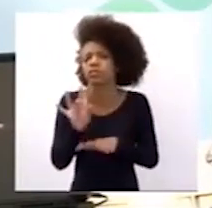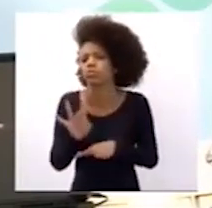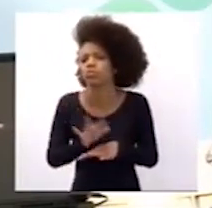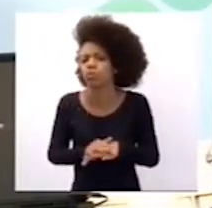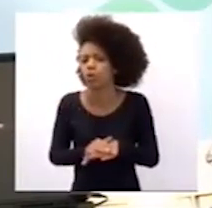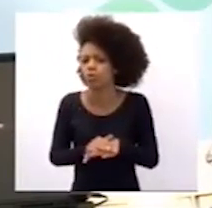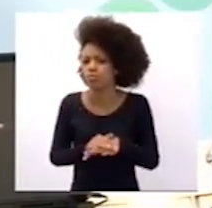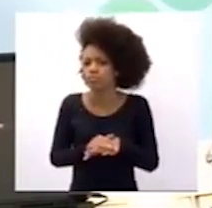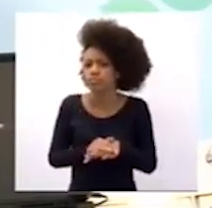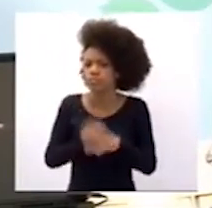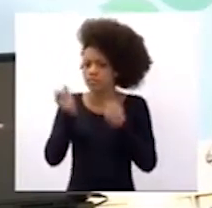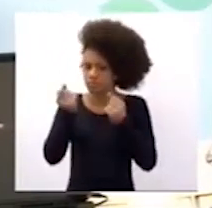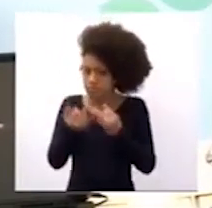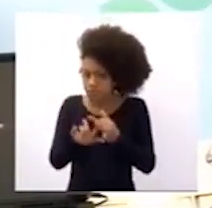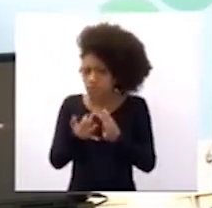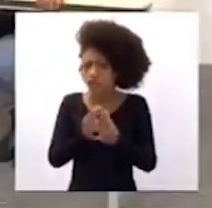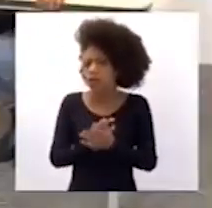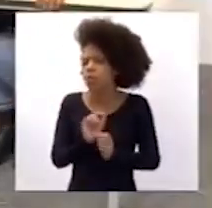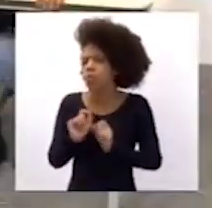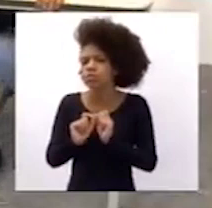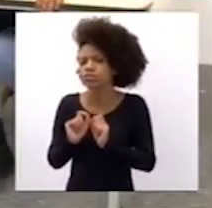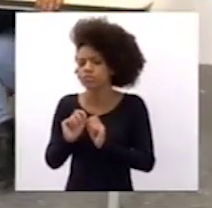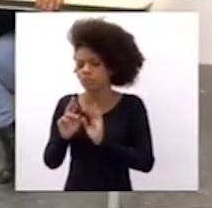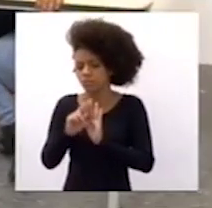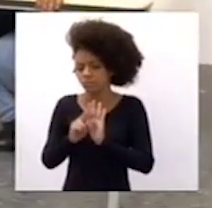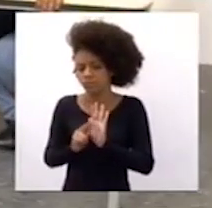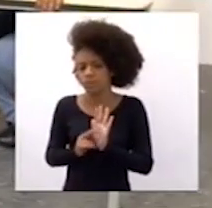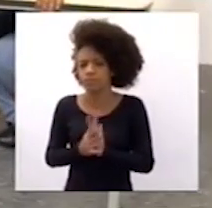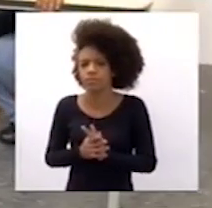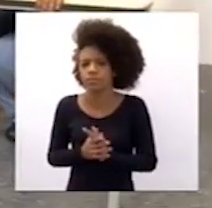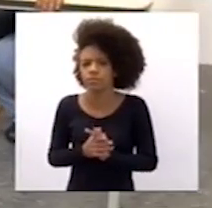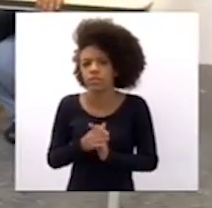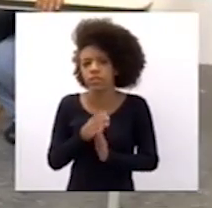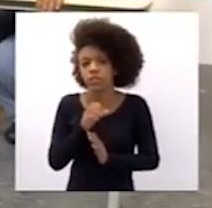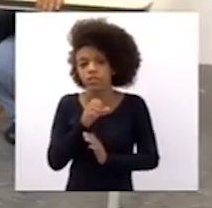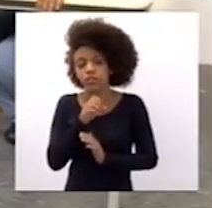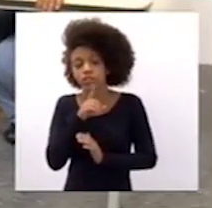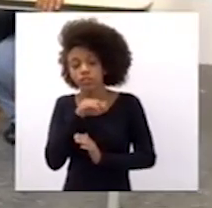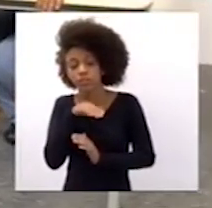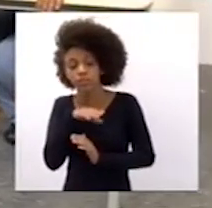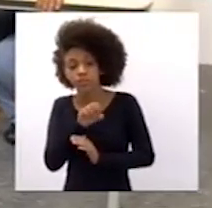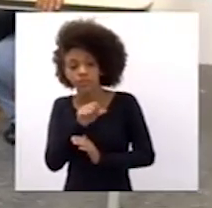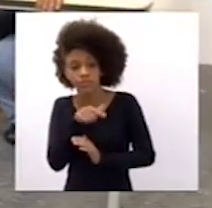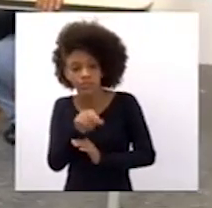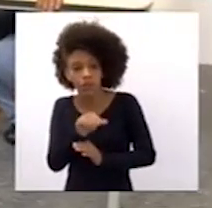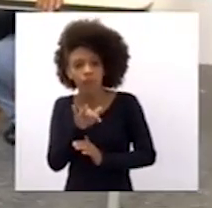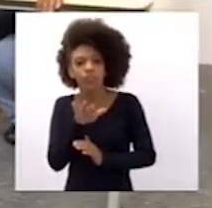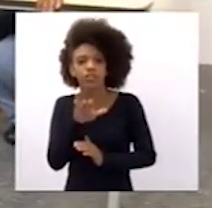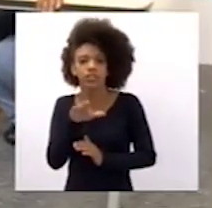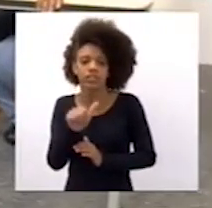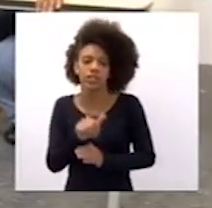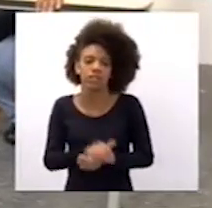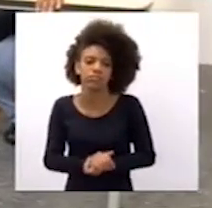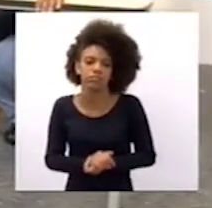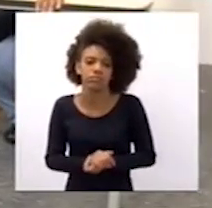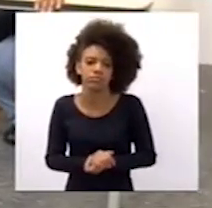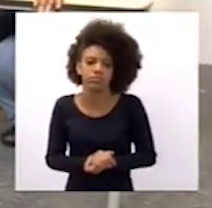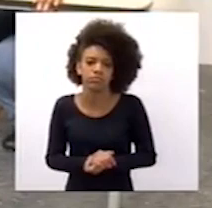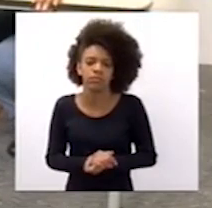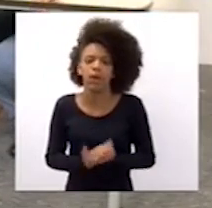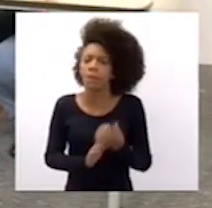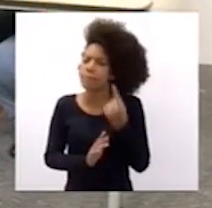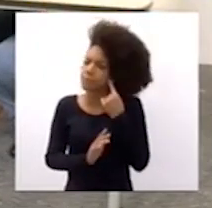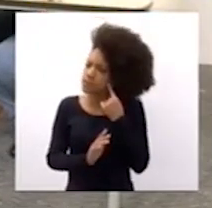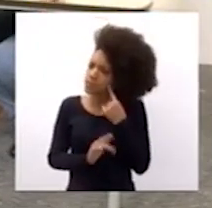retomar aí o que foi colocado, professora. Dimensão física, o que você me diz aí? Pensando